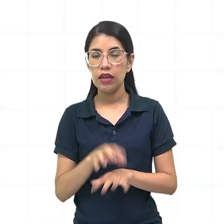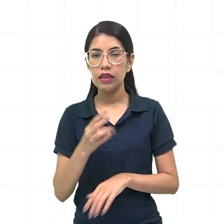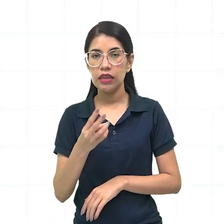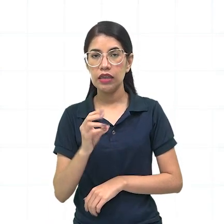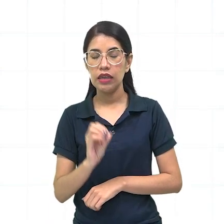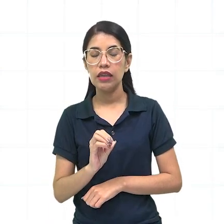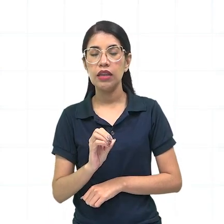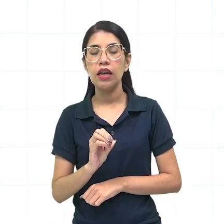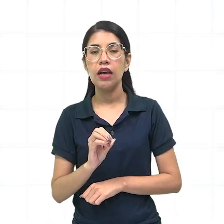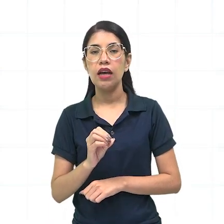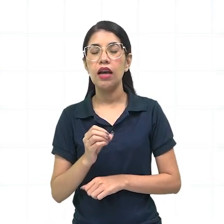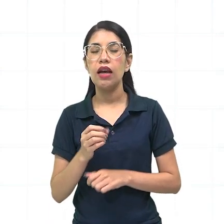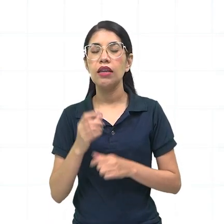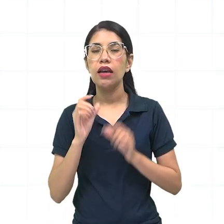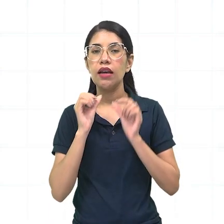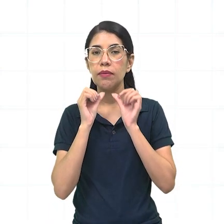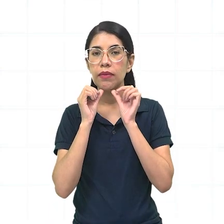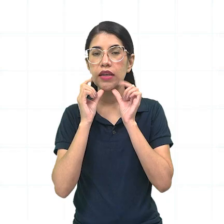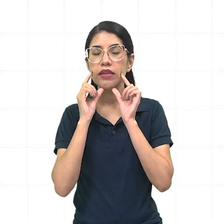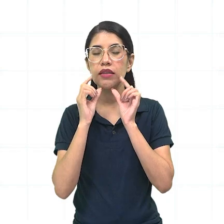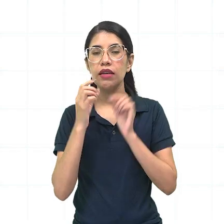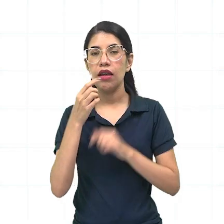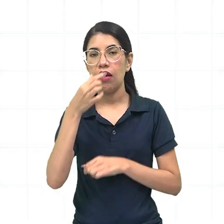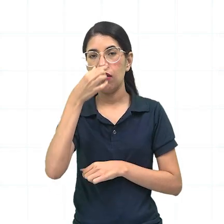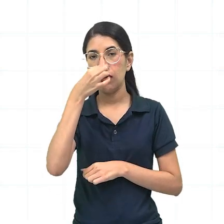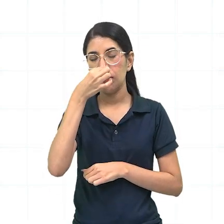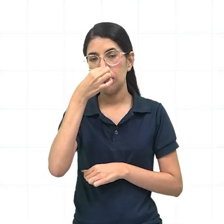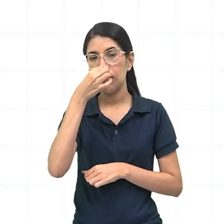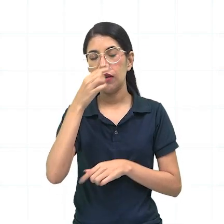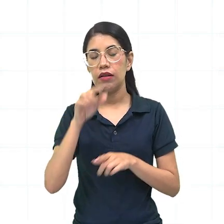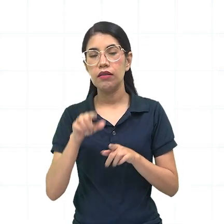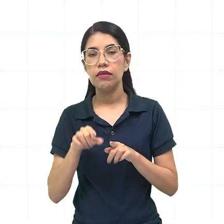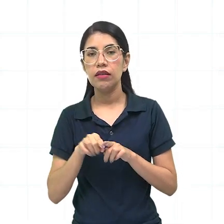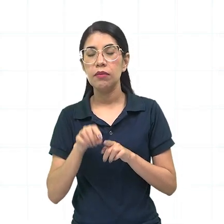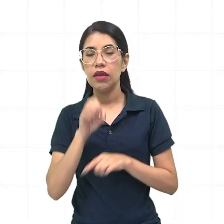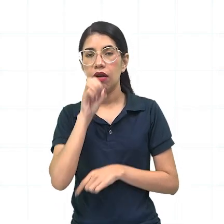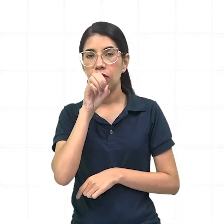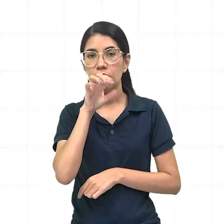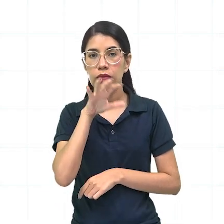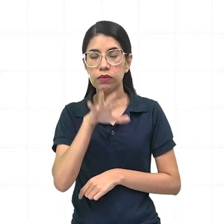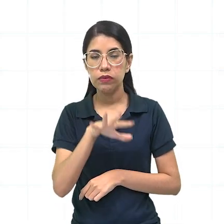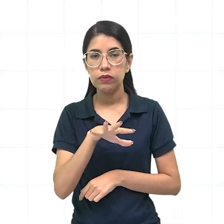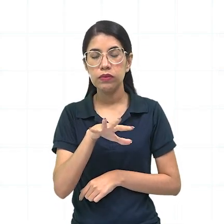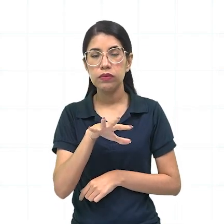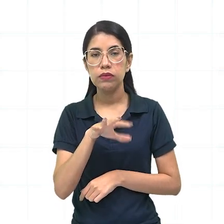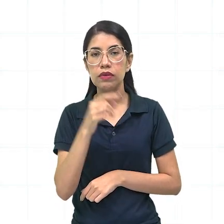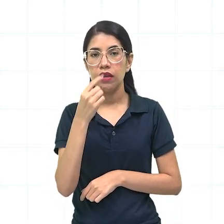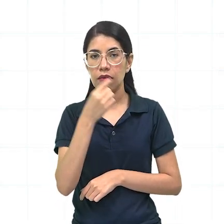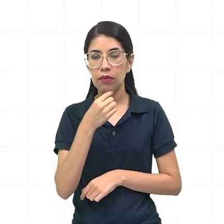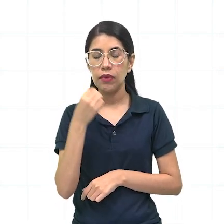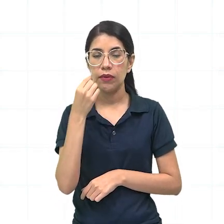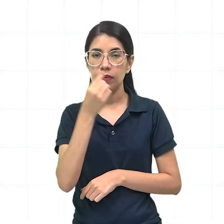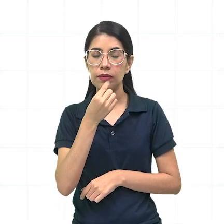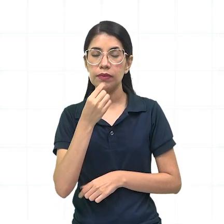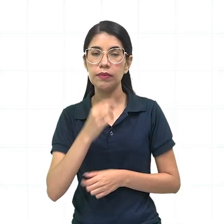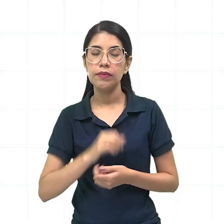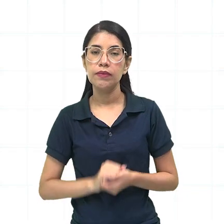cabeça da vítima para trás, fechar o nariz e soprar o ar na boca da